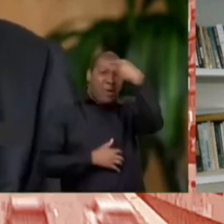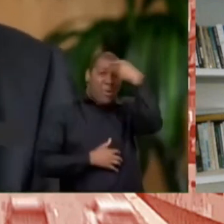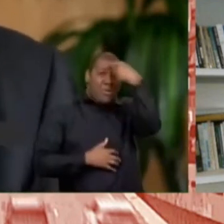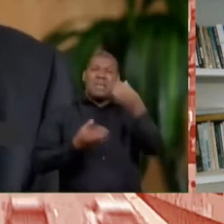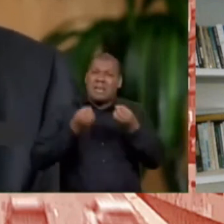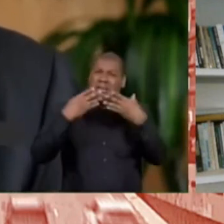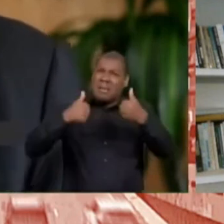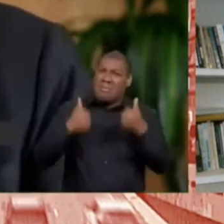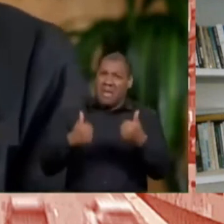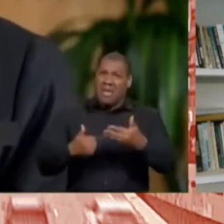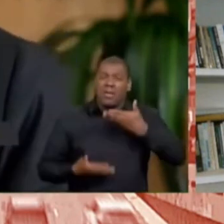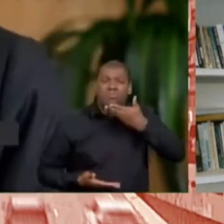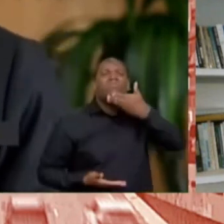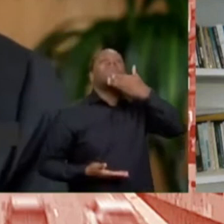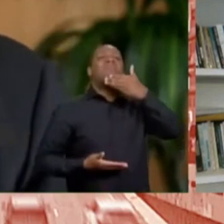Peraí.